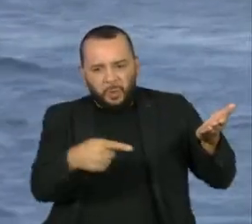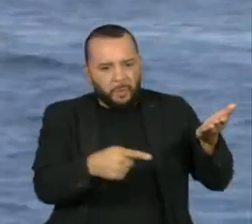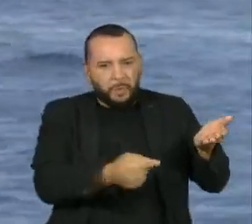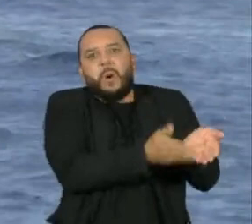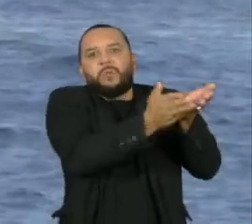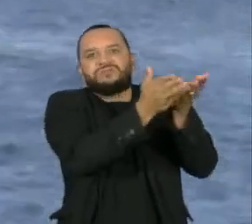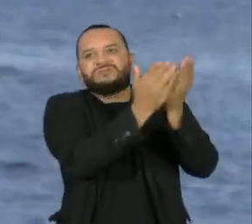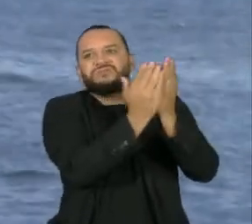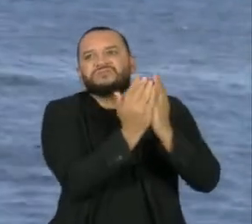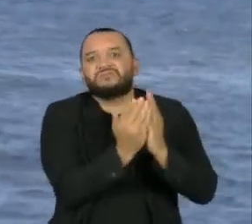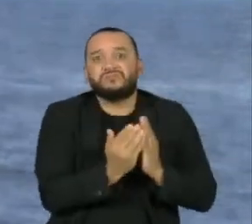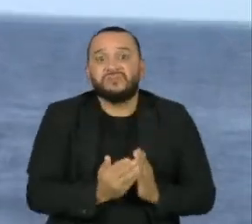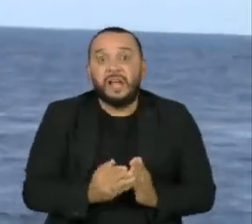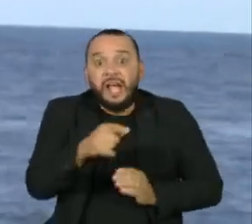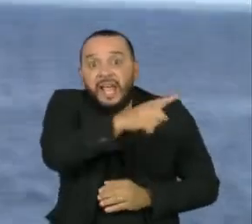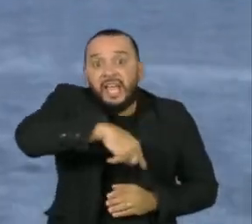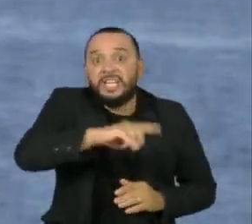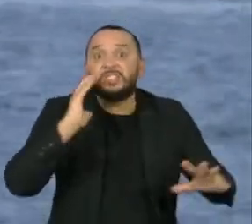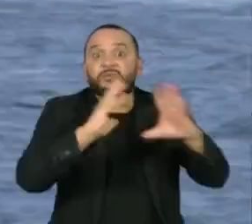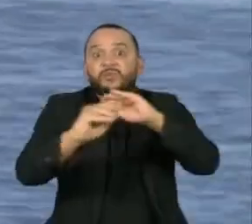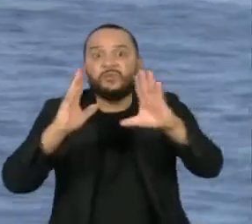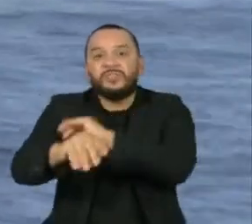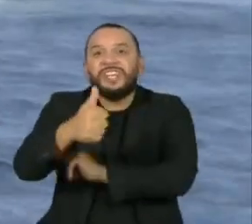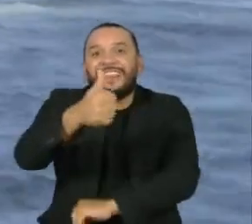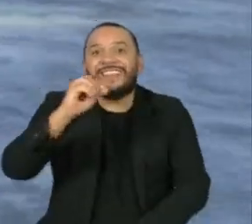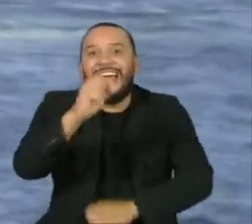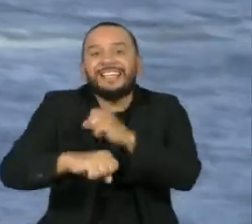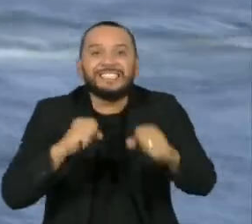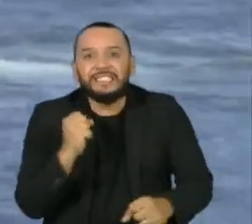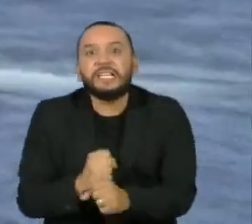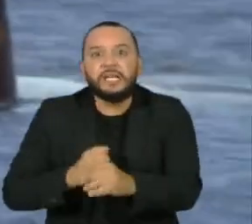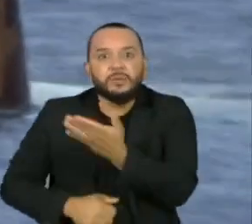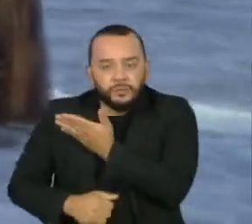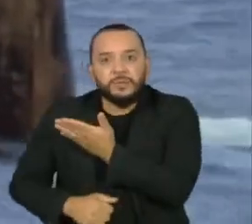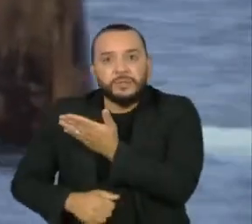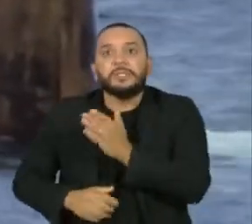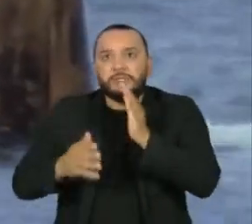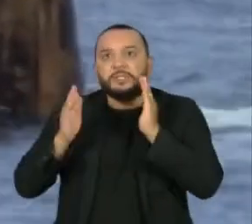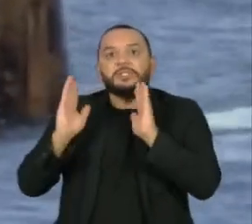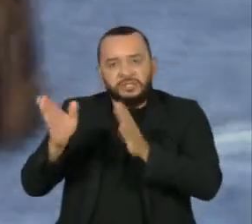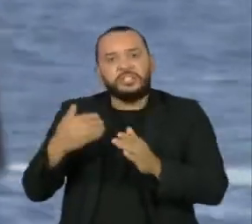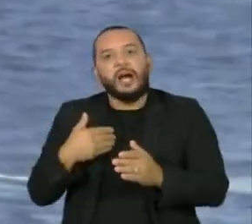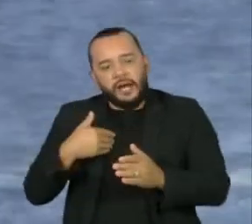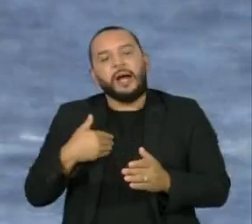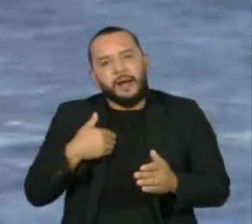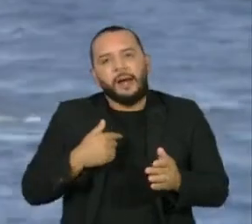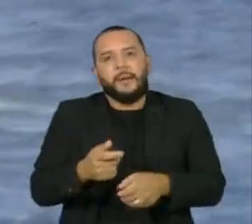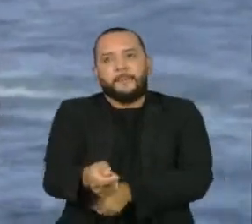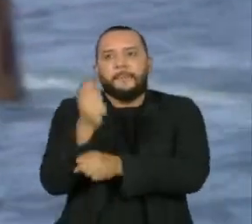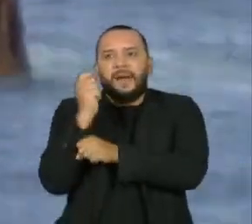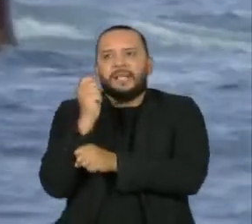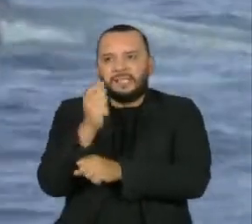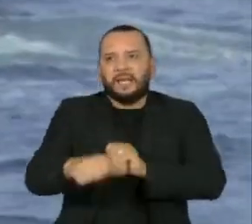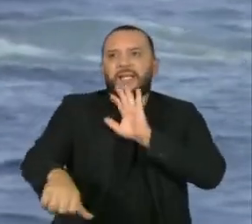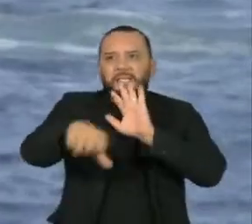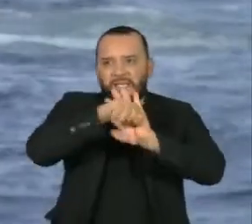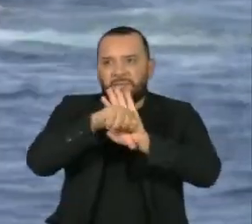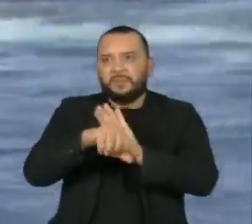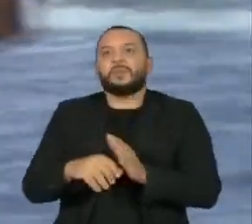Thunder escaparam da justiça de vários países, onde eram processados por pesca ilegal. Acredita-se que eles